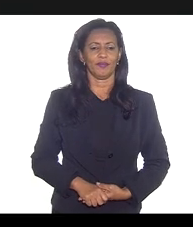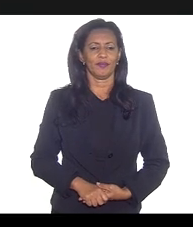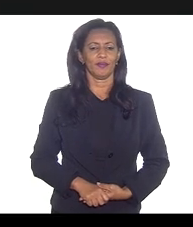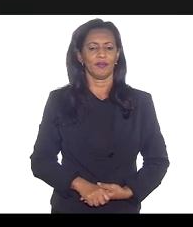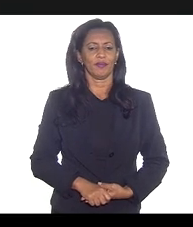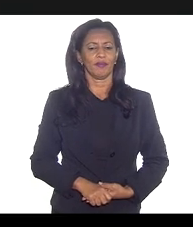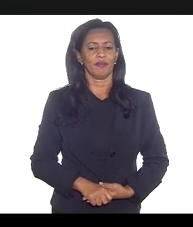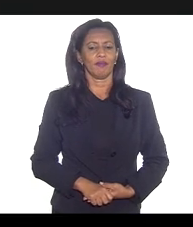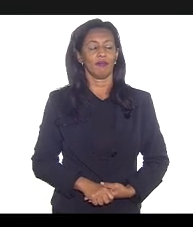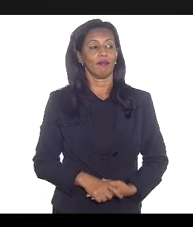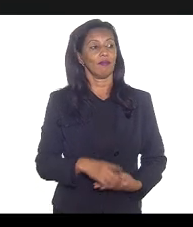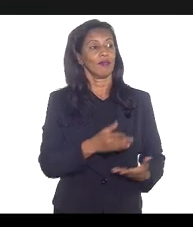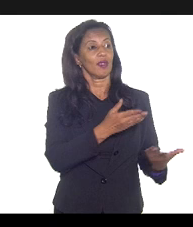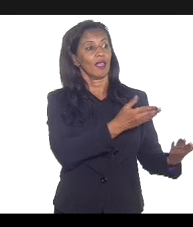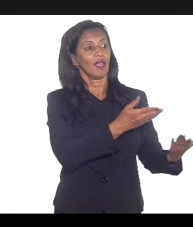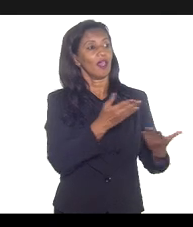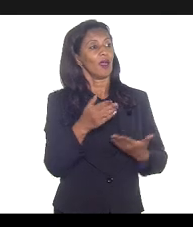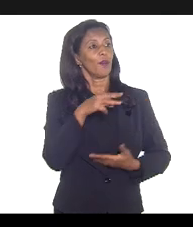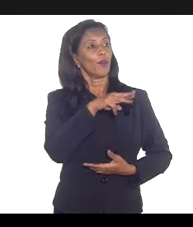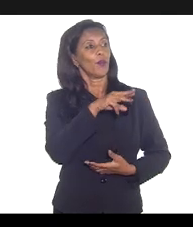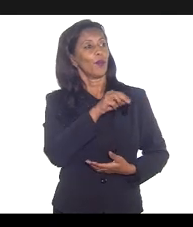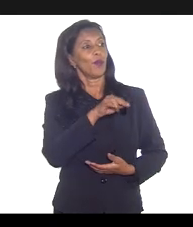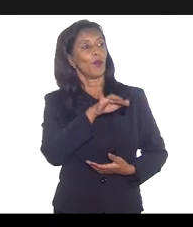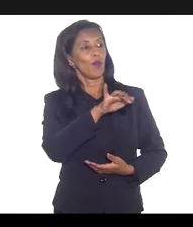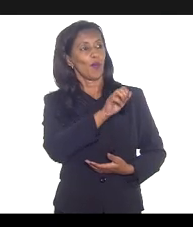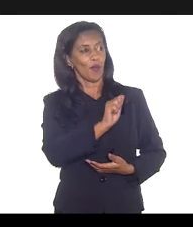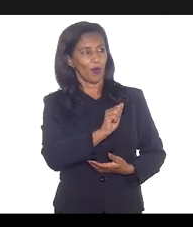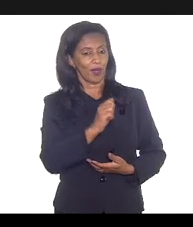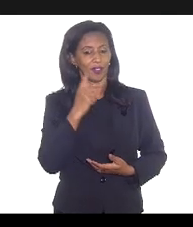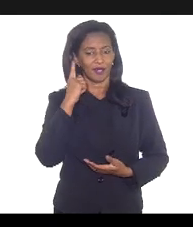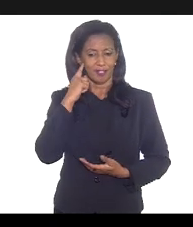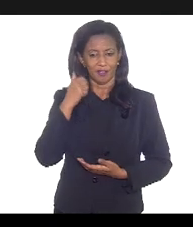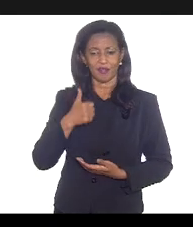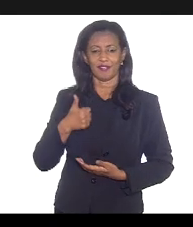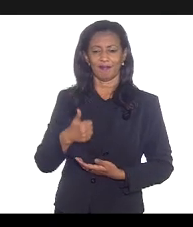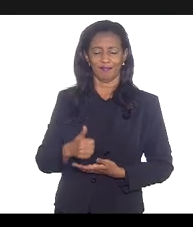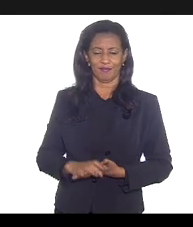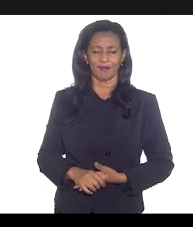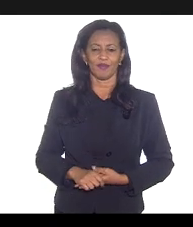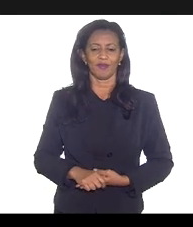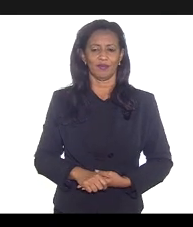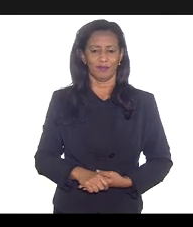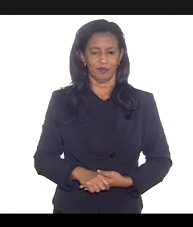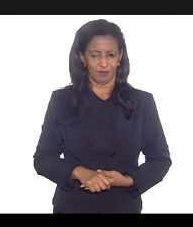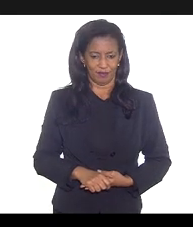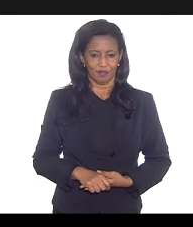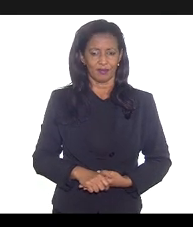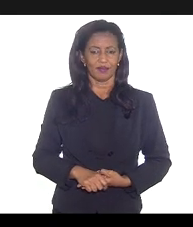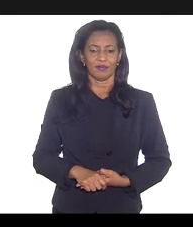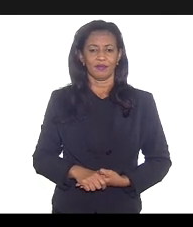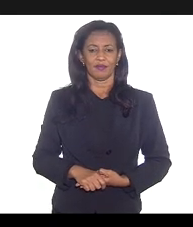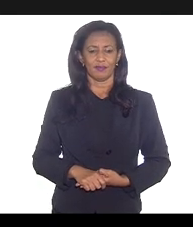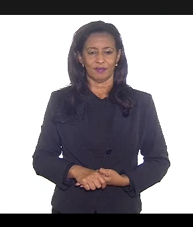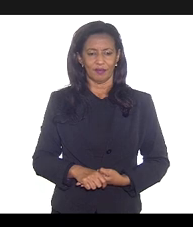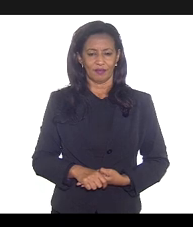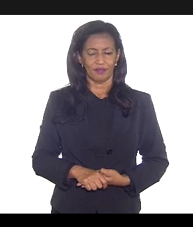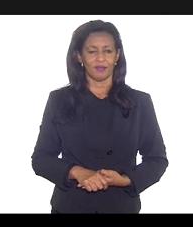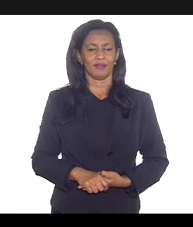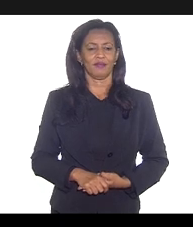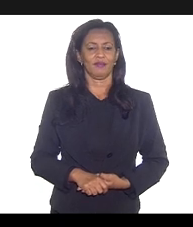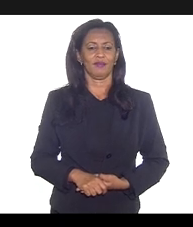Obrigado. Eu volto a chamar a Mônica. Estão me ouvindo, deputado? Estamos sim, Mônica. Obrigado. Obrigada,